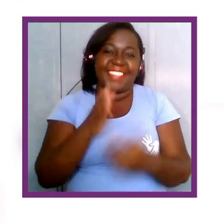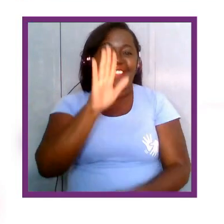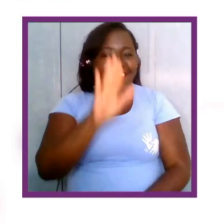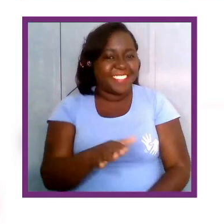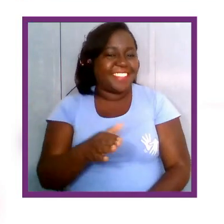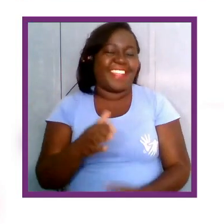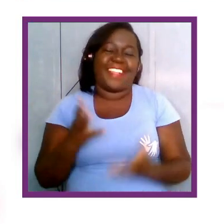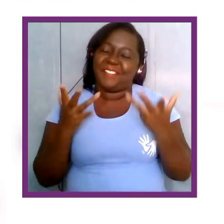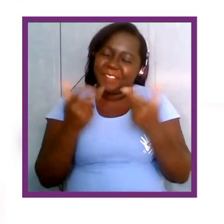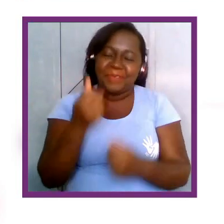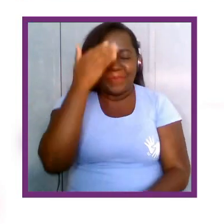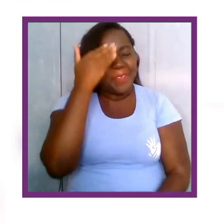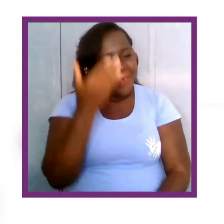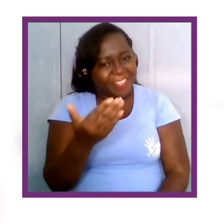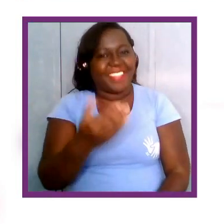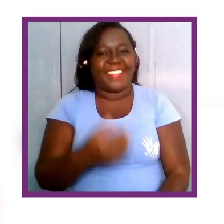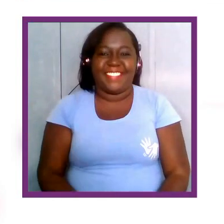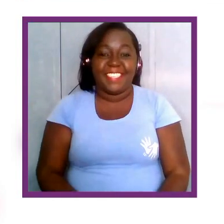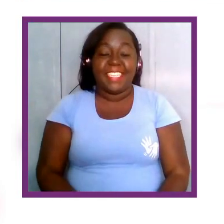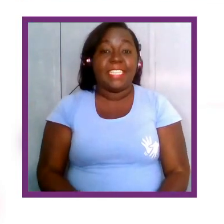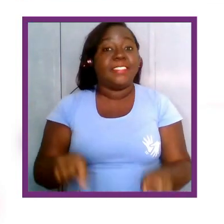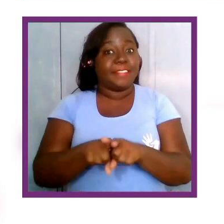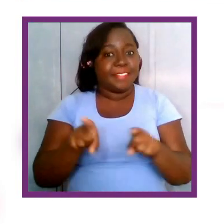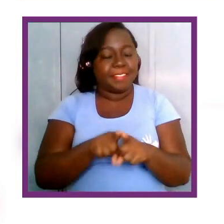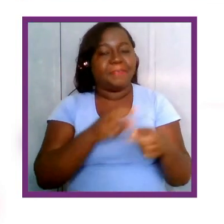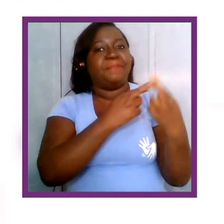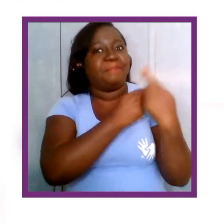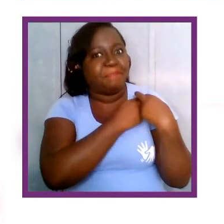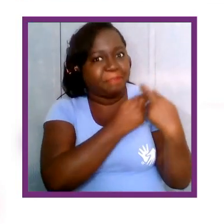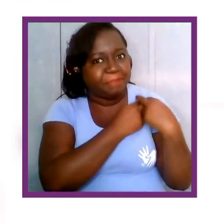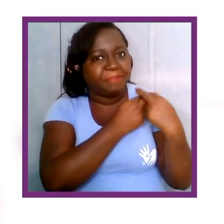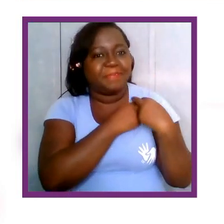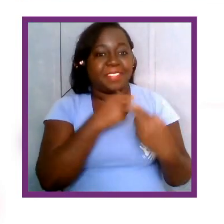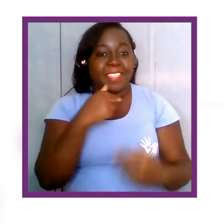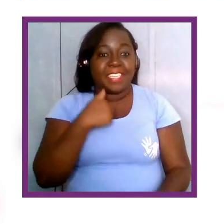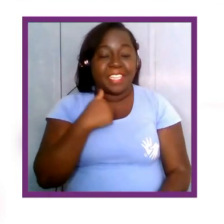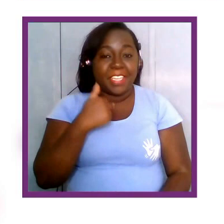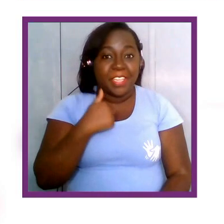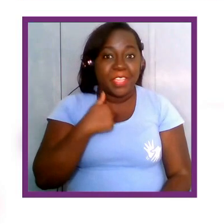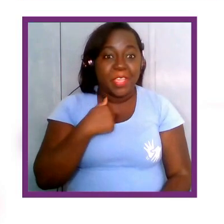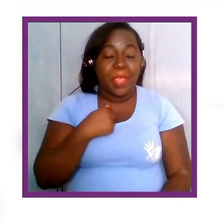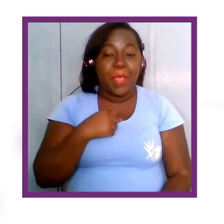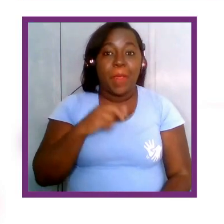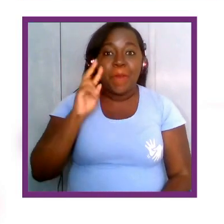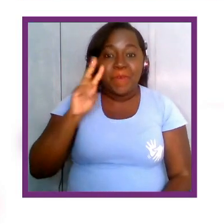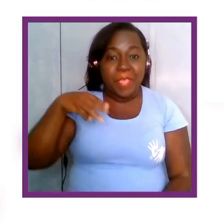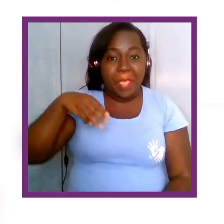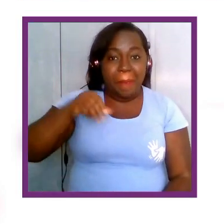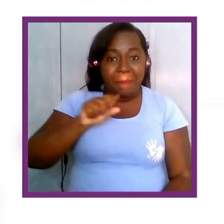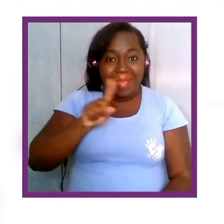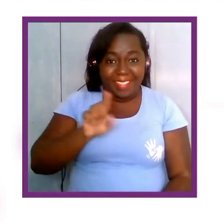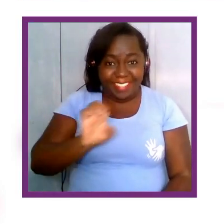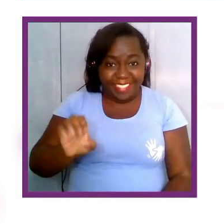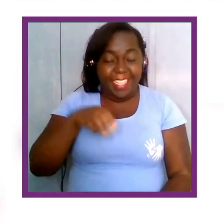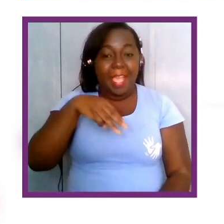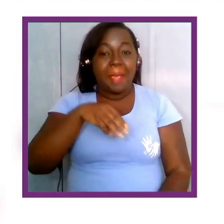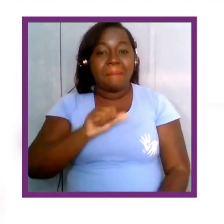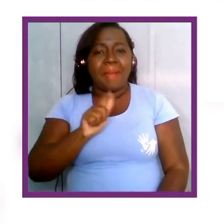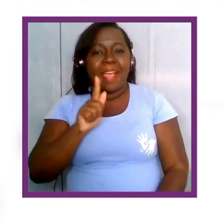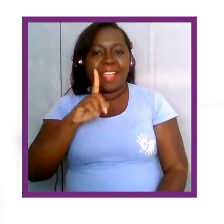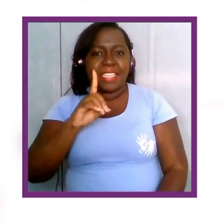Muito obrigada. E que responsabilidade, hein? Eu estava ouvindo a Mazé, a Magda Soares, pessoas que eu estudo,